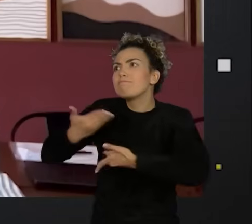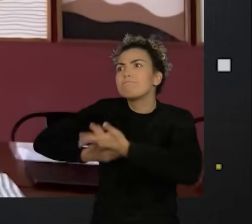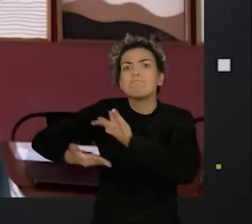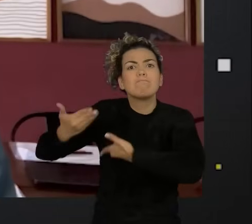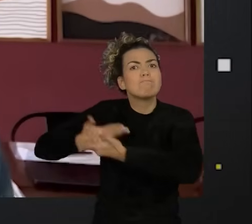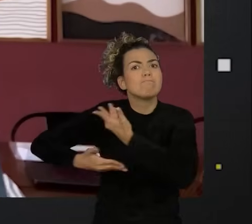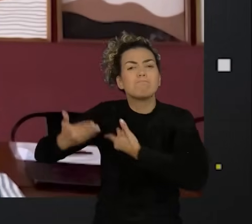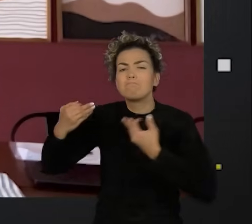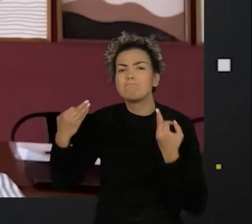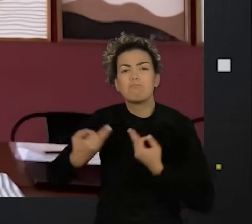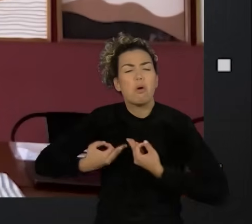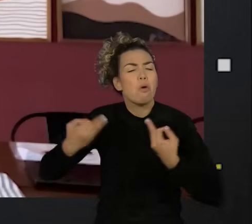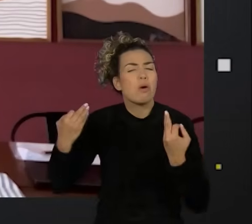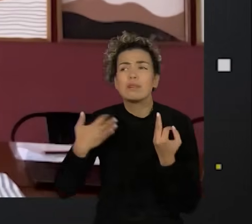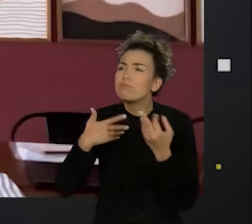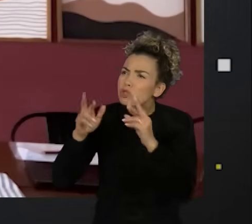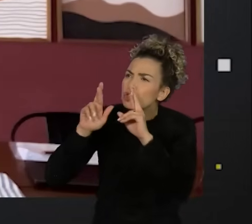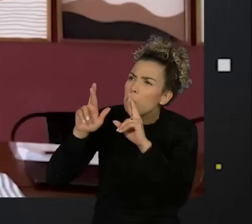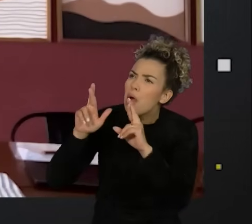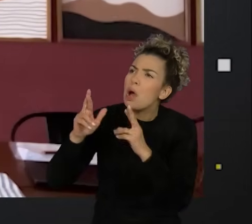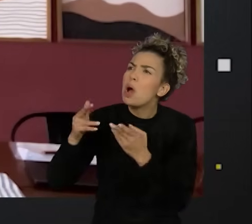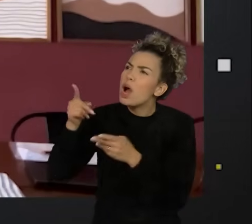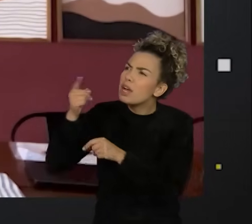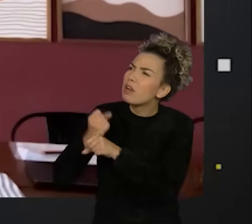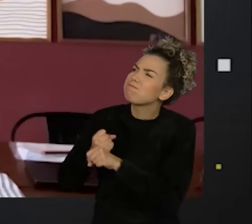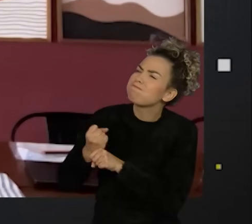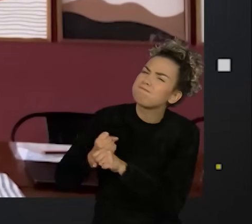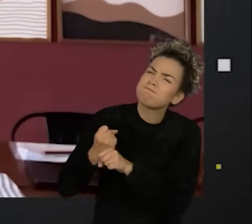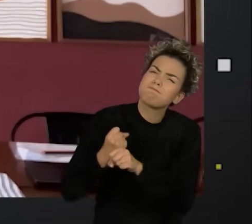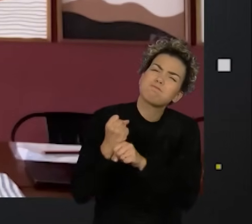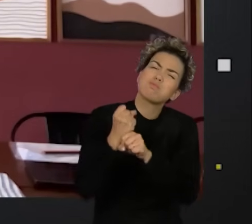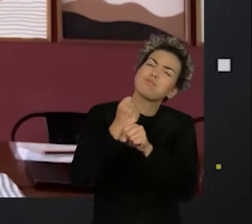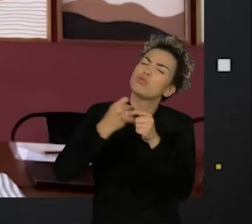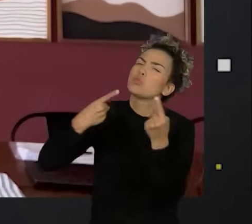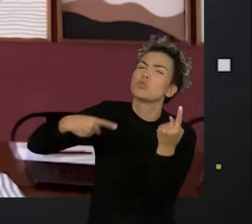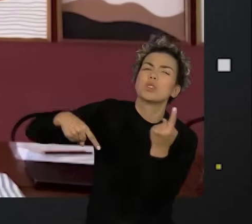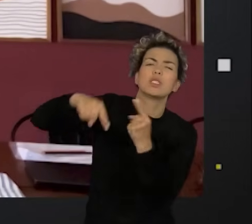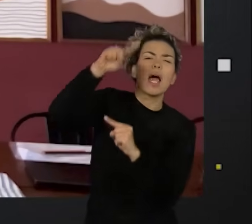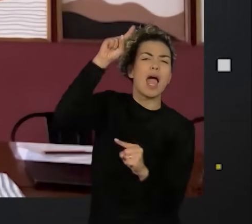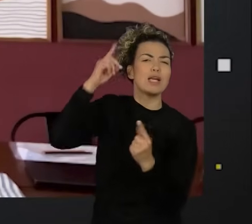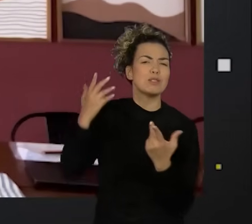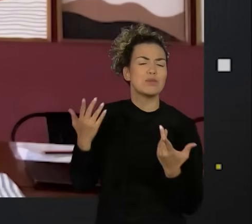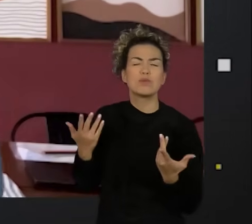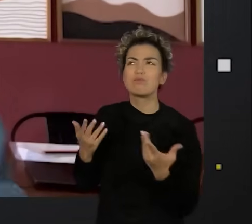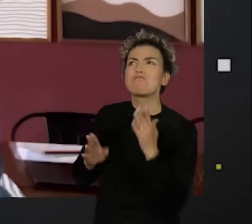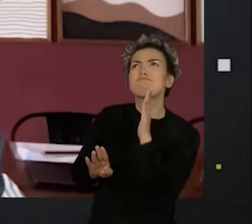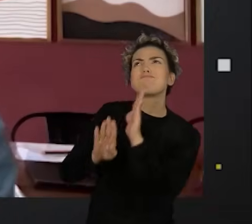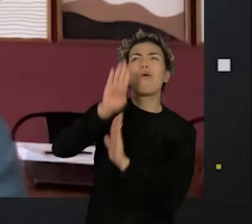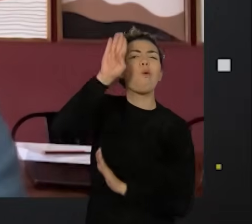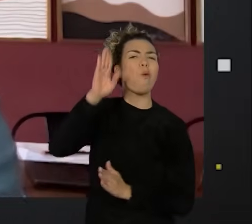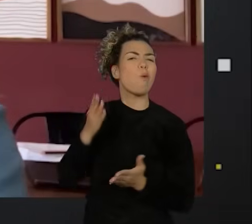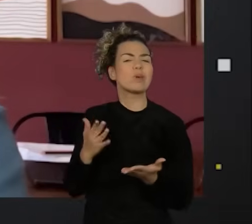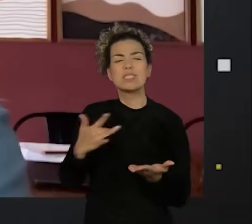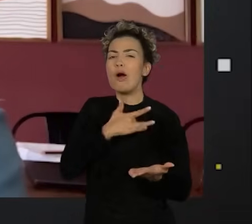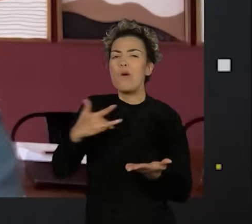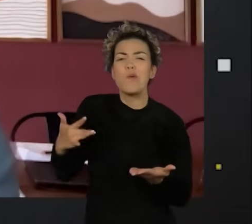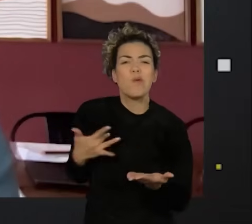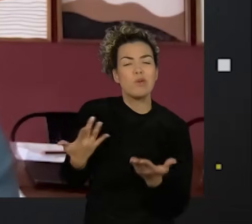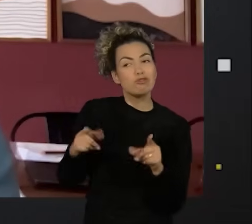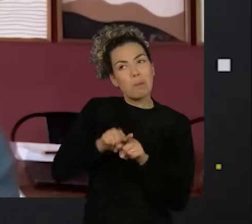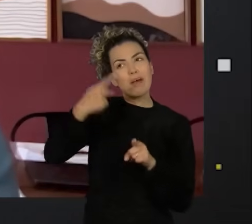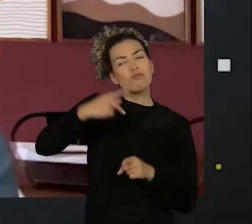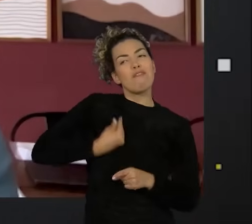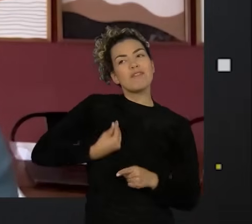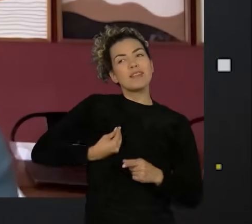desejo muitas décadas de sucesso, saúde e muita tranquilidade na sua